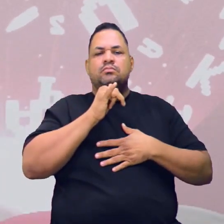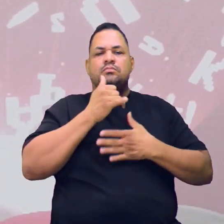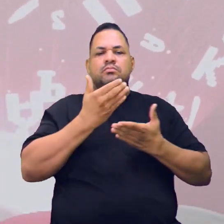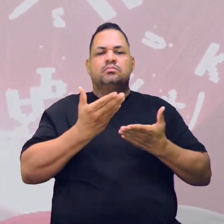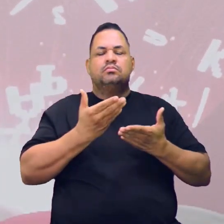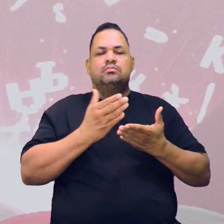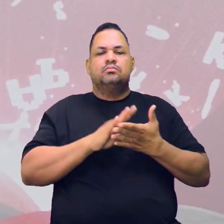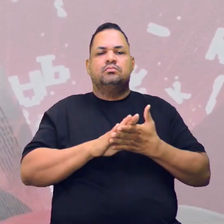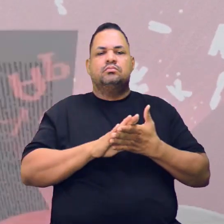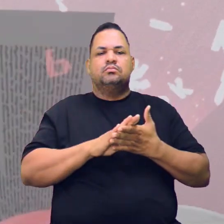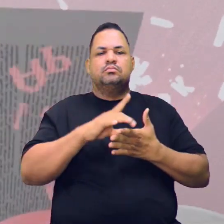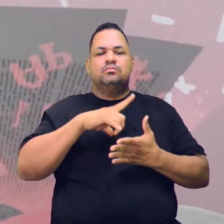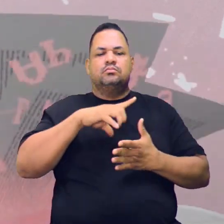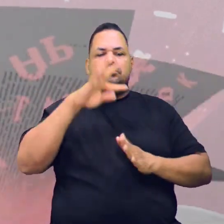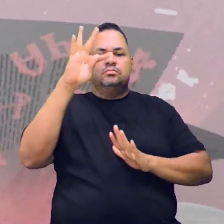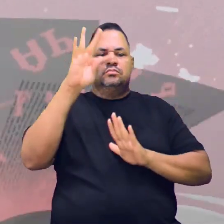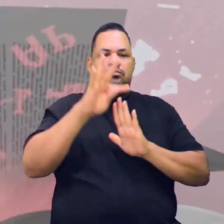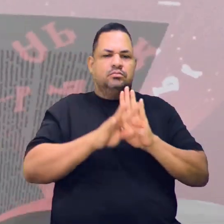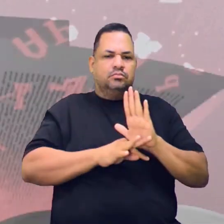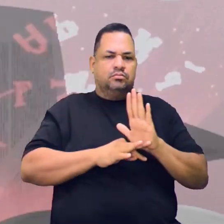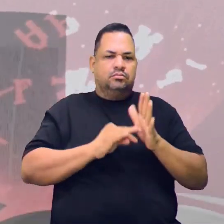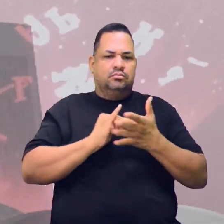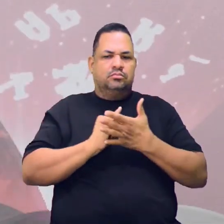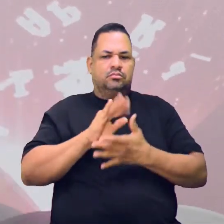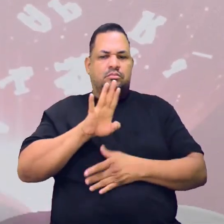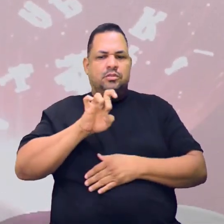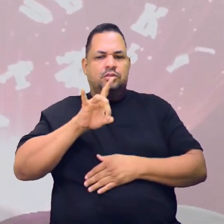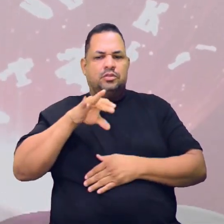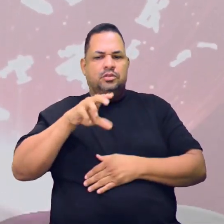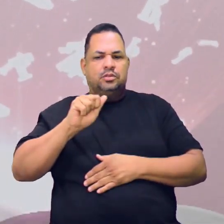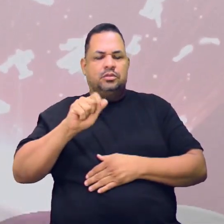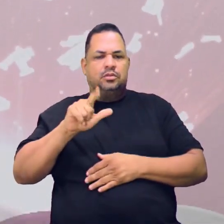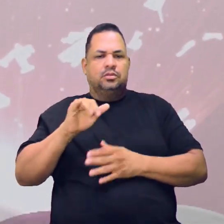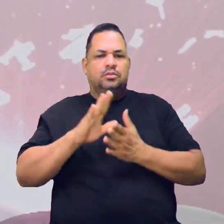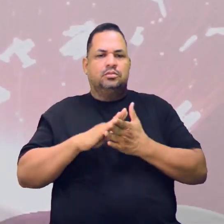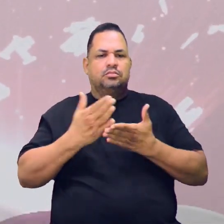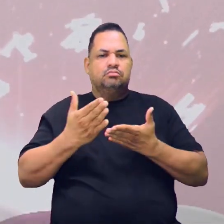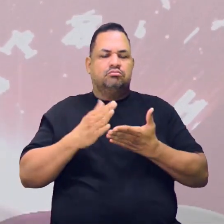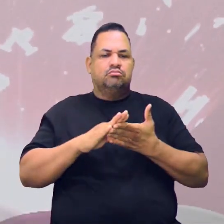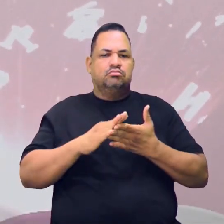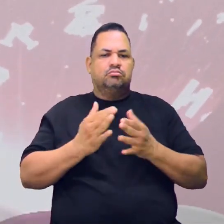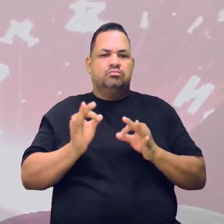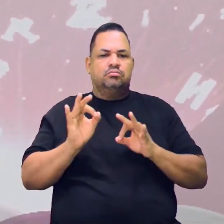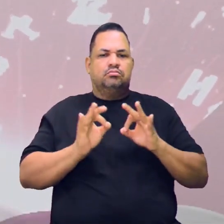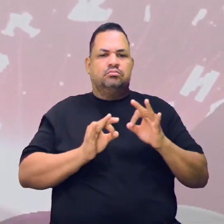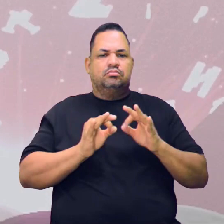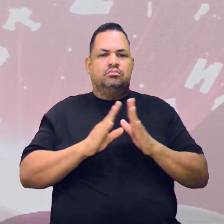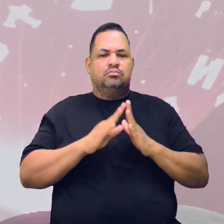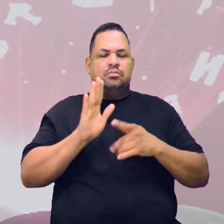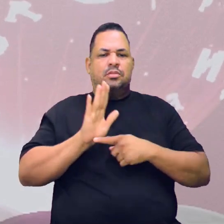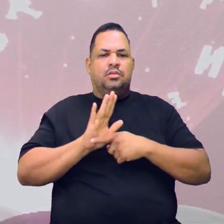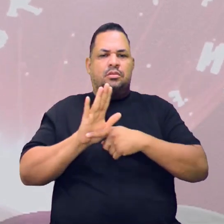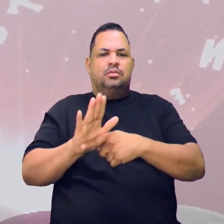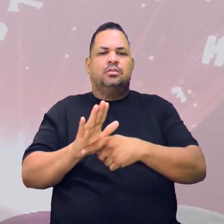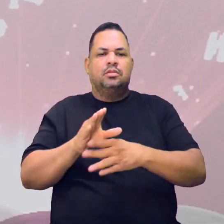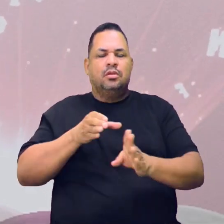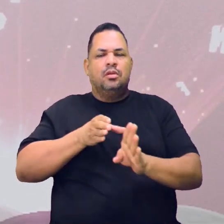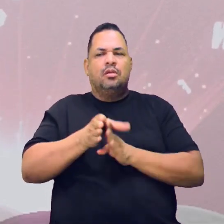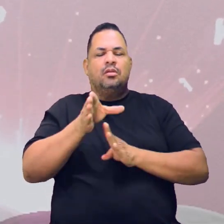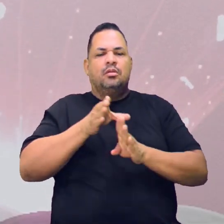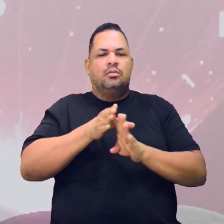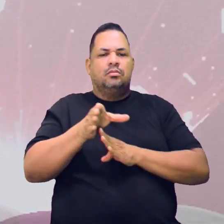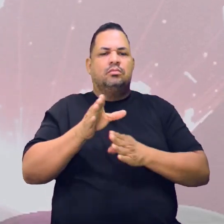qual o predomínio de texto instrucional, fica fácil, né? Instrução é que vai te auxiliar, que vai te